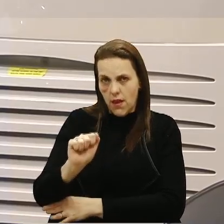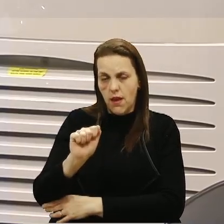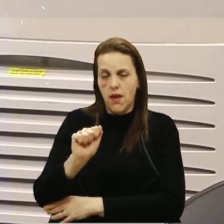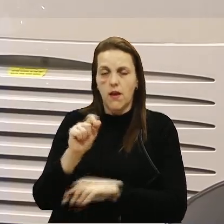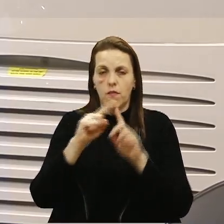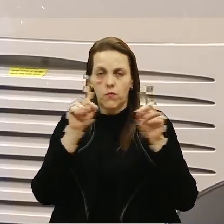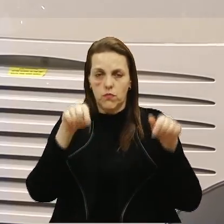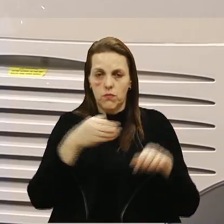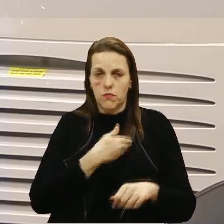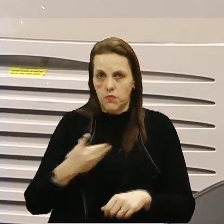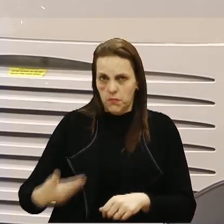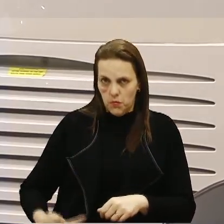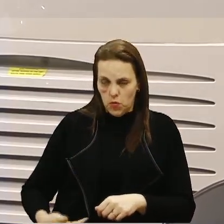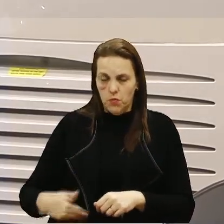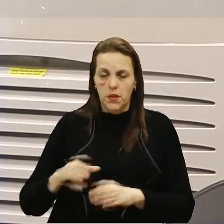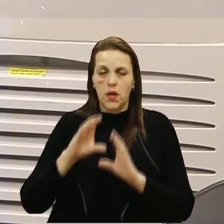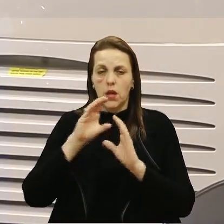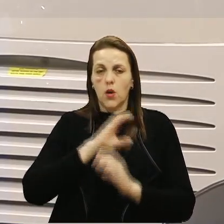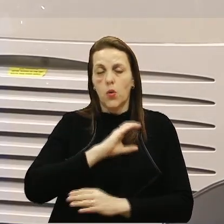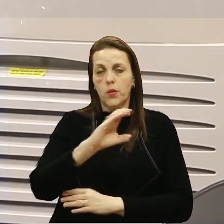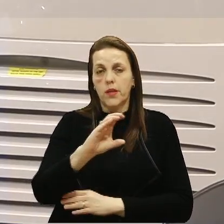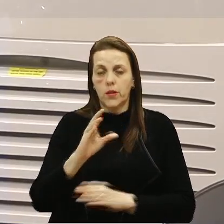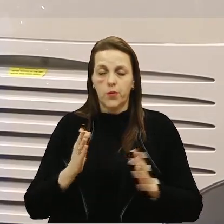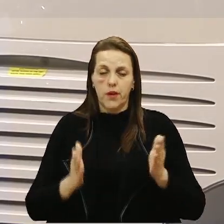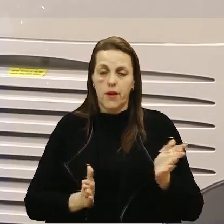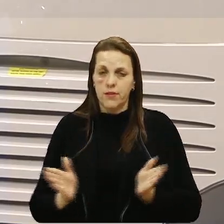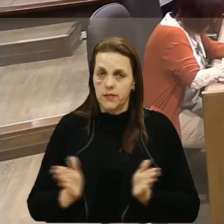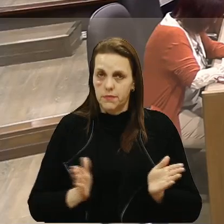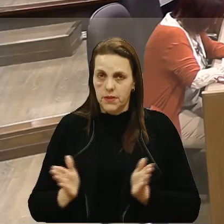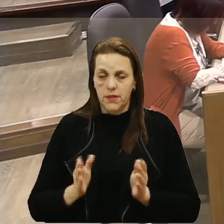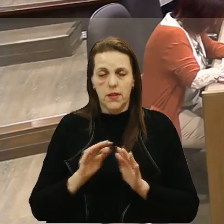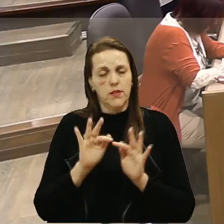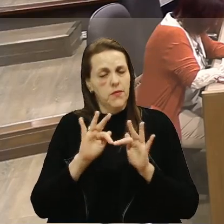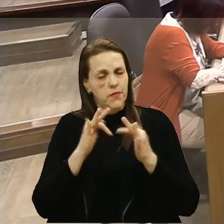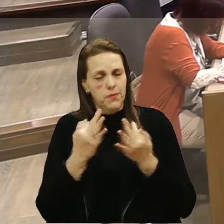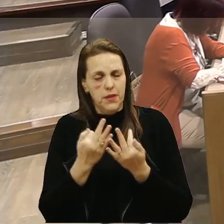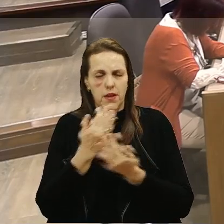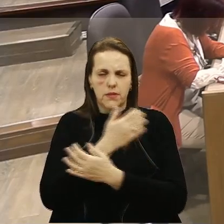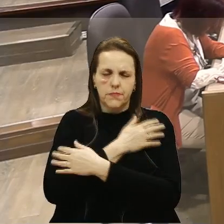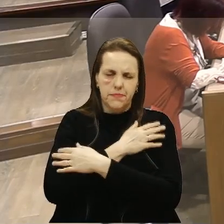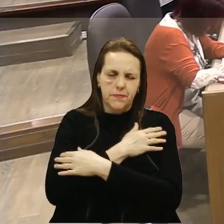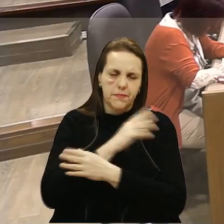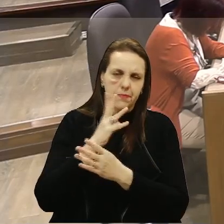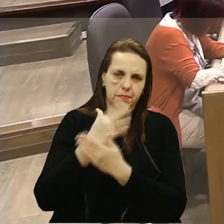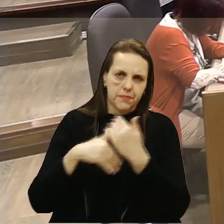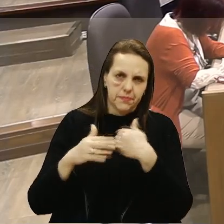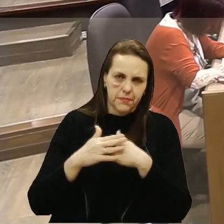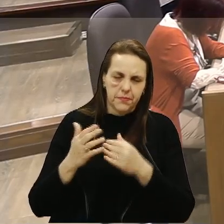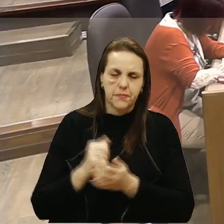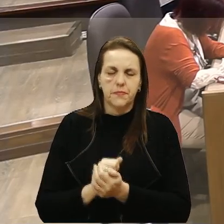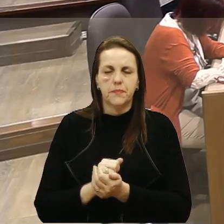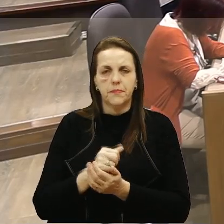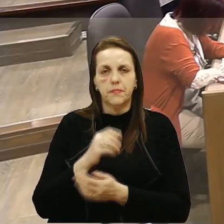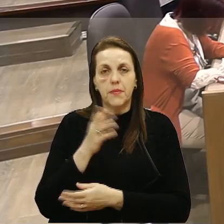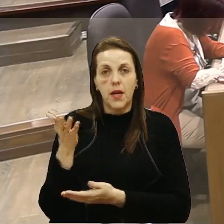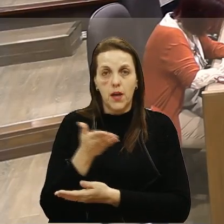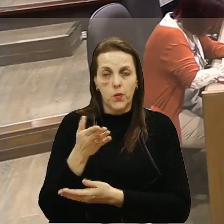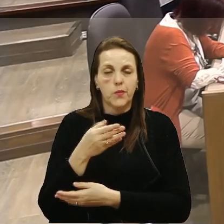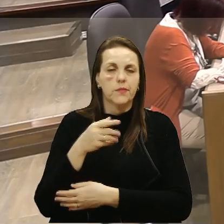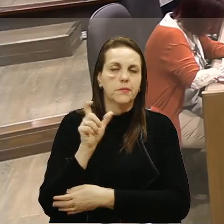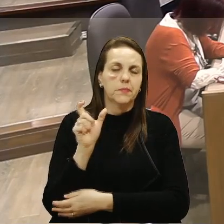Acessibilidade, aqui do Executivo. Então, meus sentimentos aí aos familiares. Meu muito obrigado. Obrigado, vereador Juliano. Com a palavra, vereador Alexandre